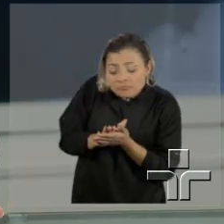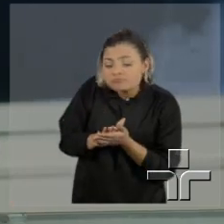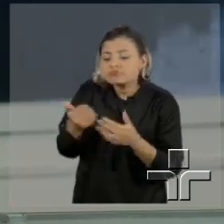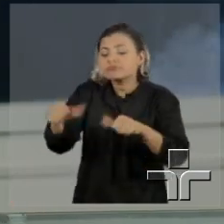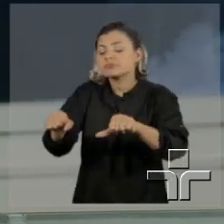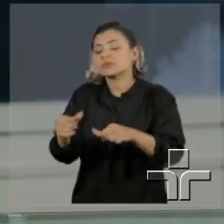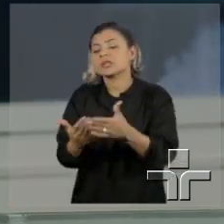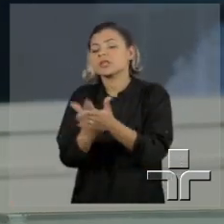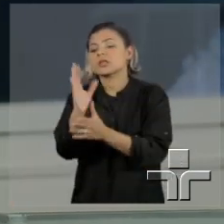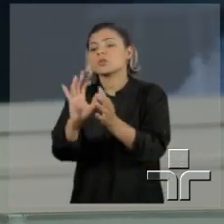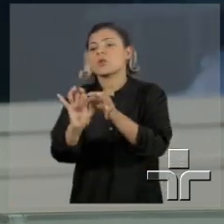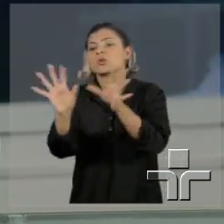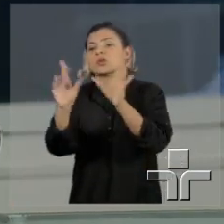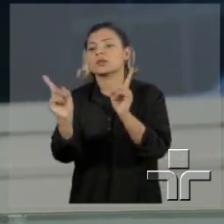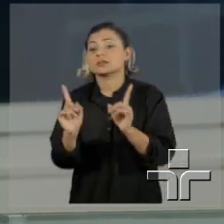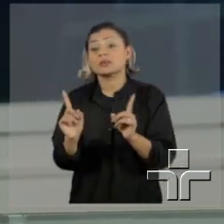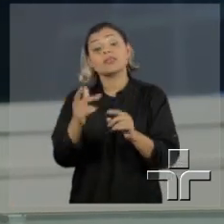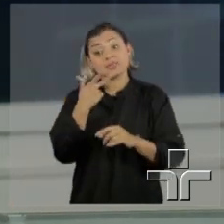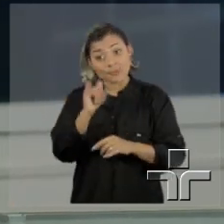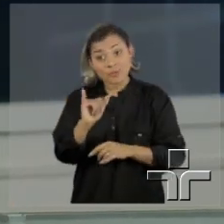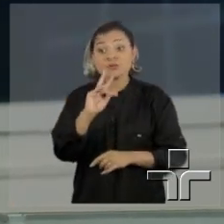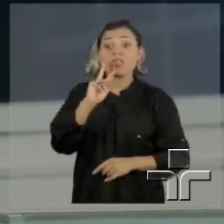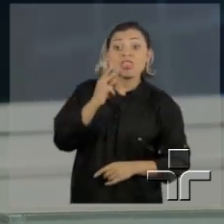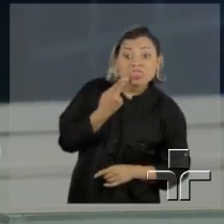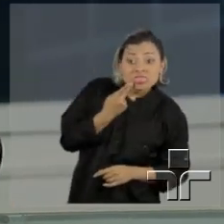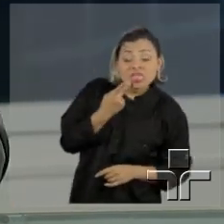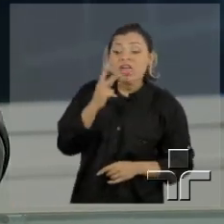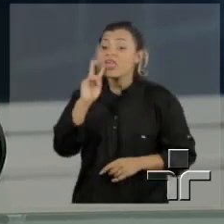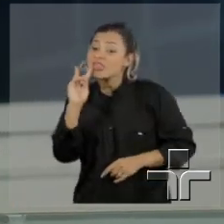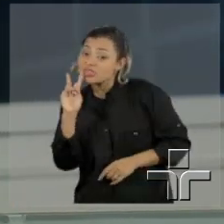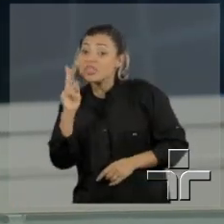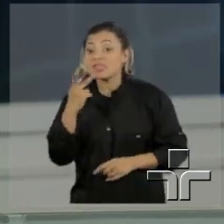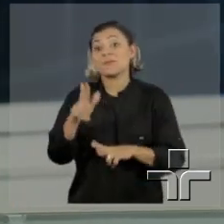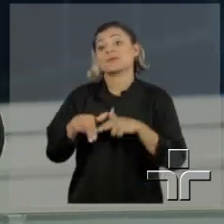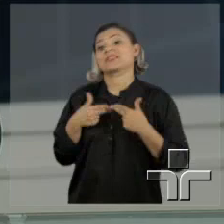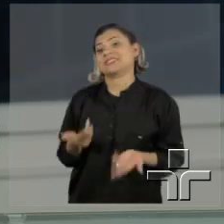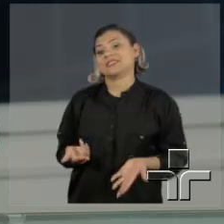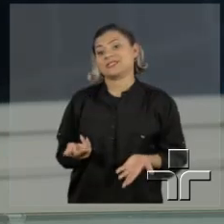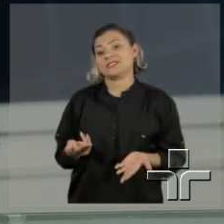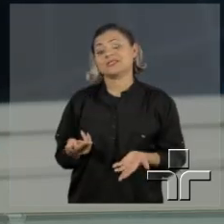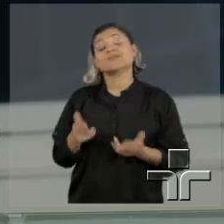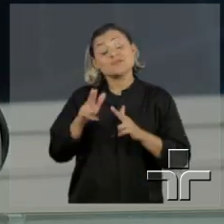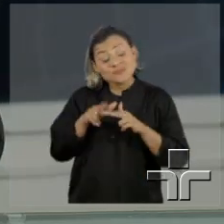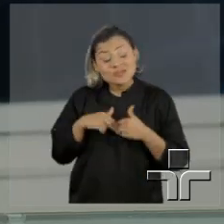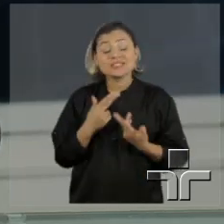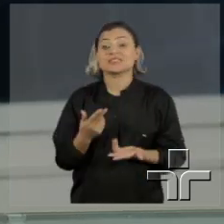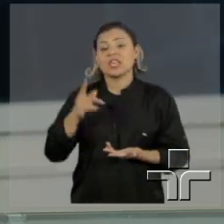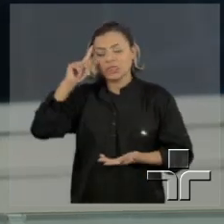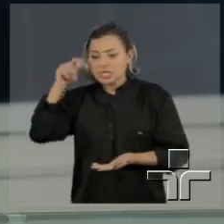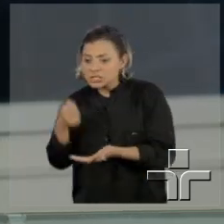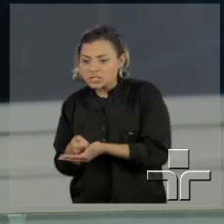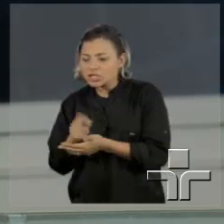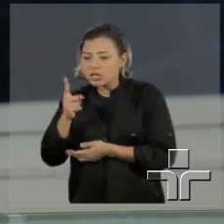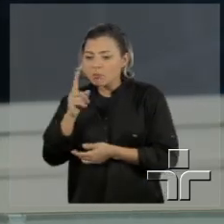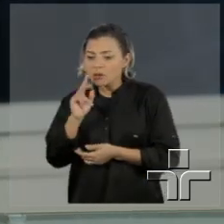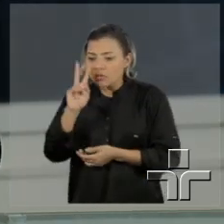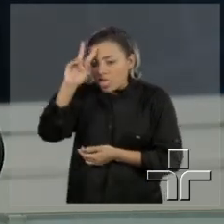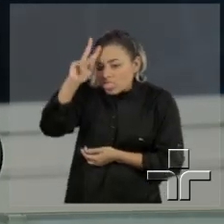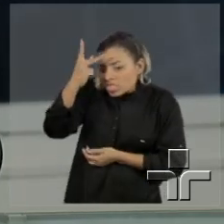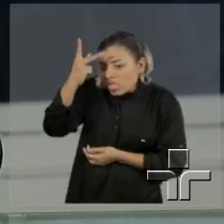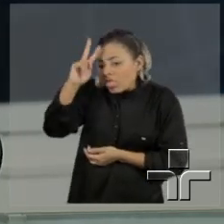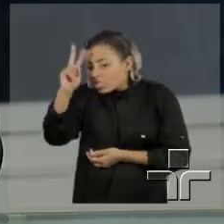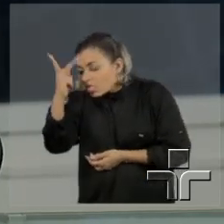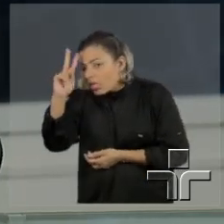segue. E ele falou não, depois ele volta atrás, depois ele tem... Então, esses choques comunicacionais dentro do